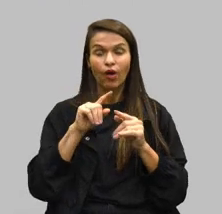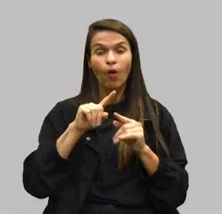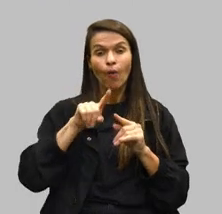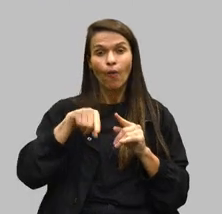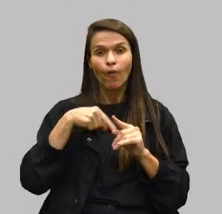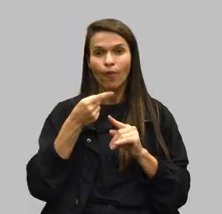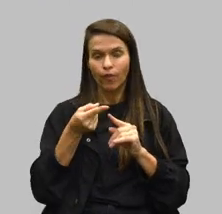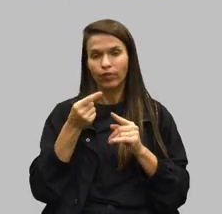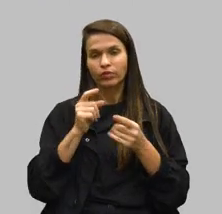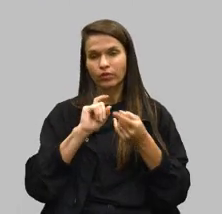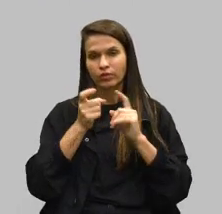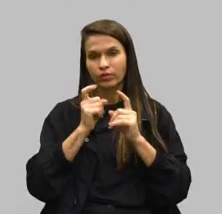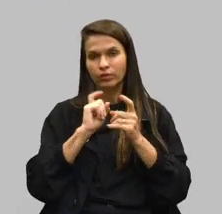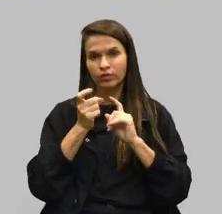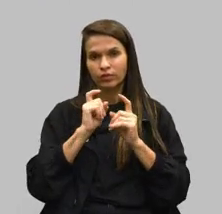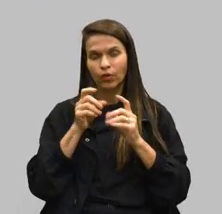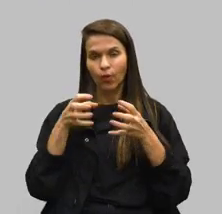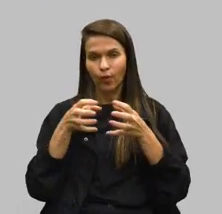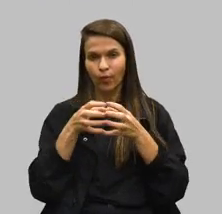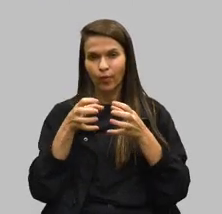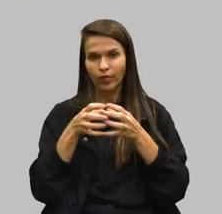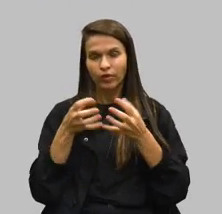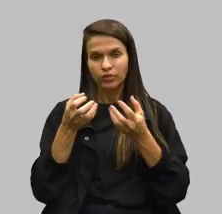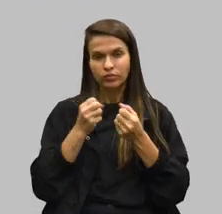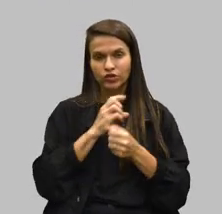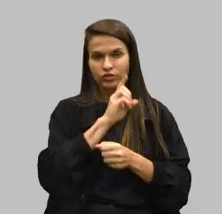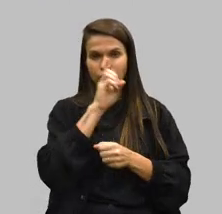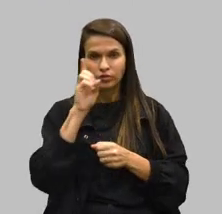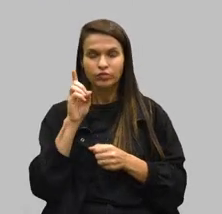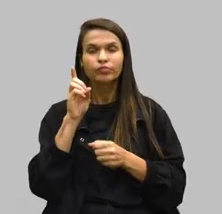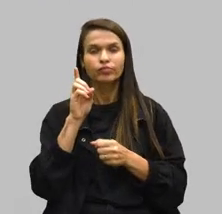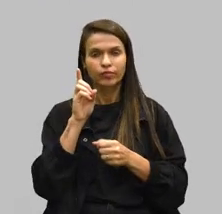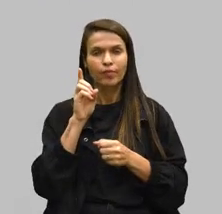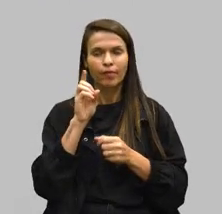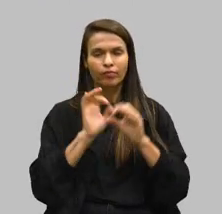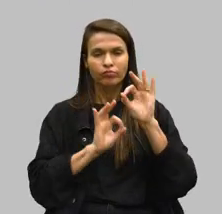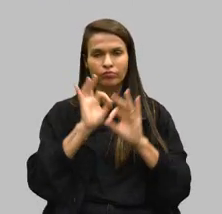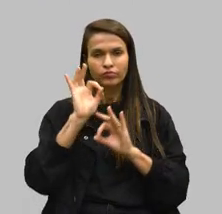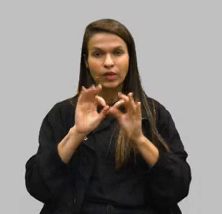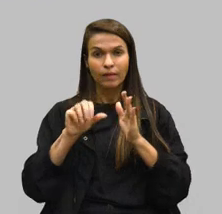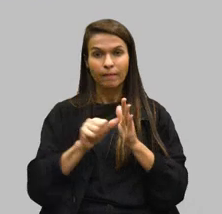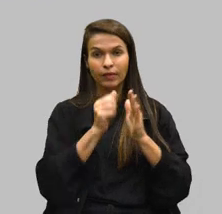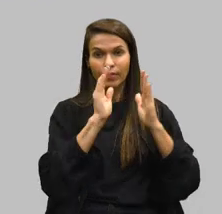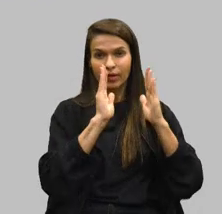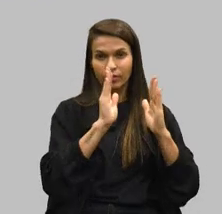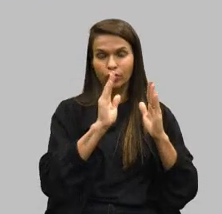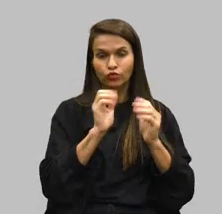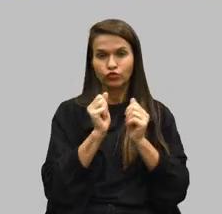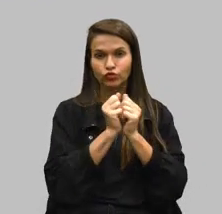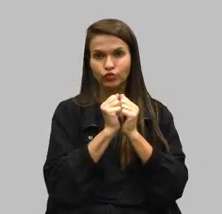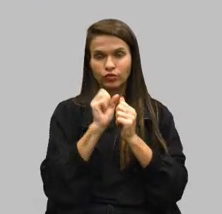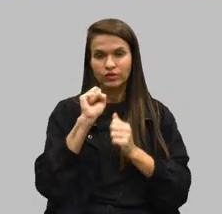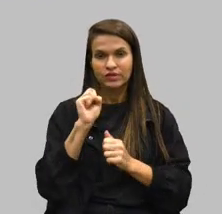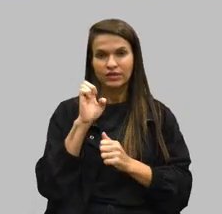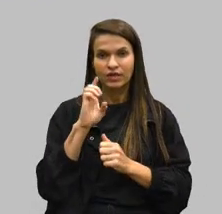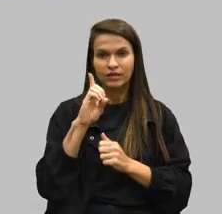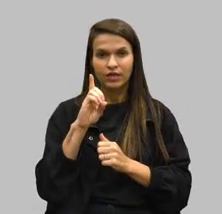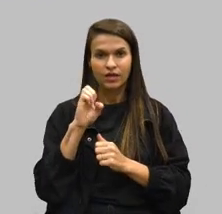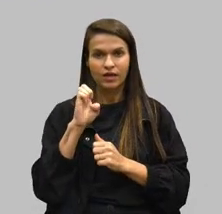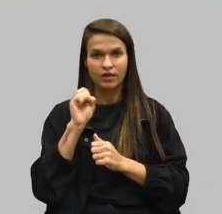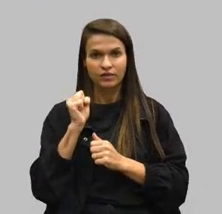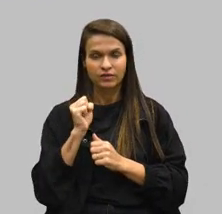comissão receberemos até essa data para concluir aí as questões eh dessa primeira etapa junto a cedes secretária a